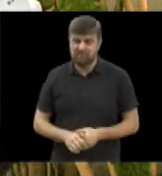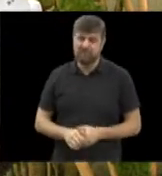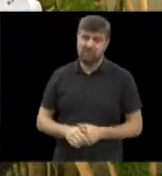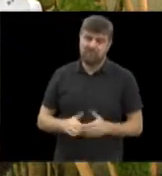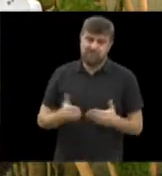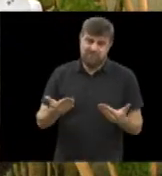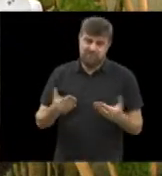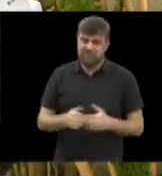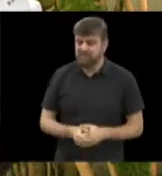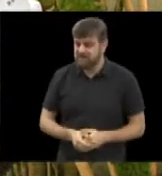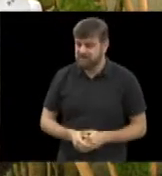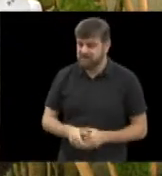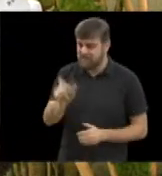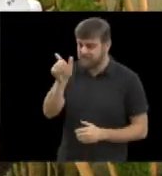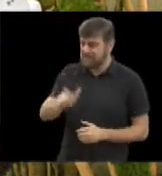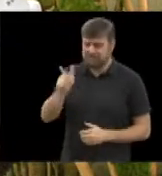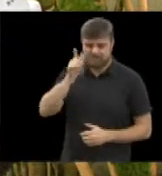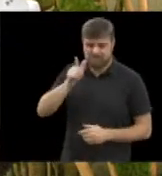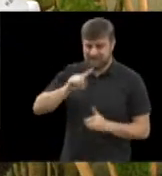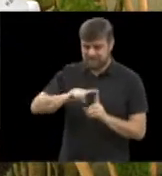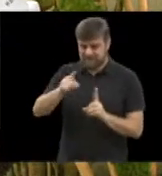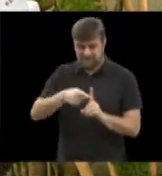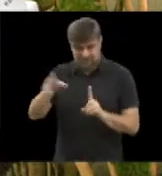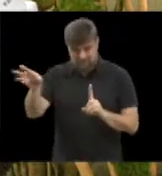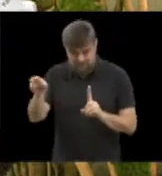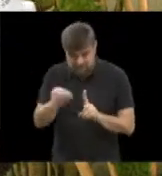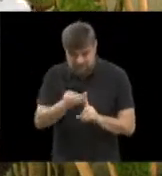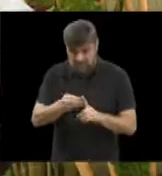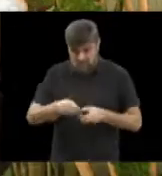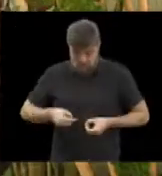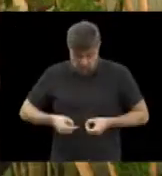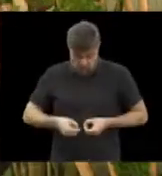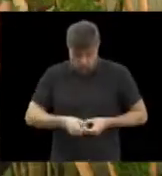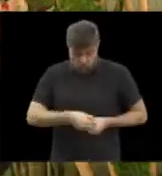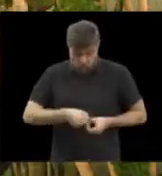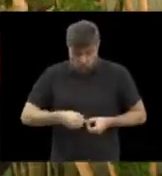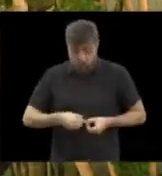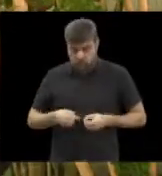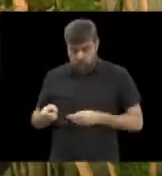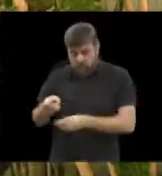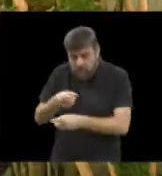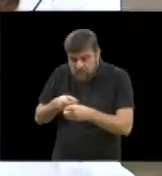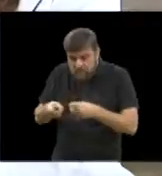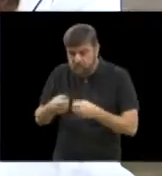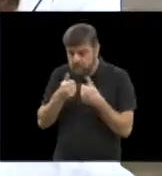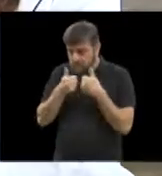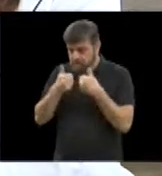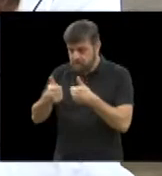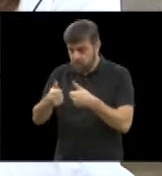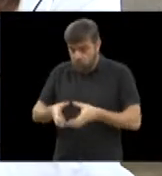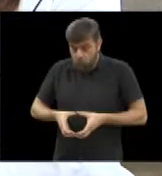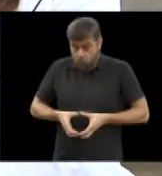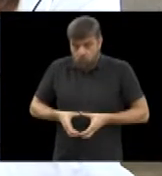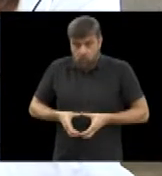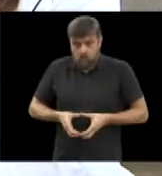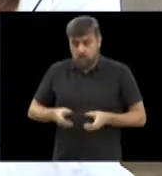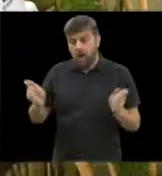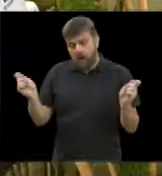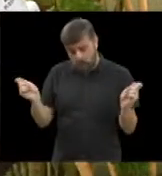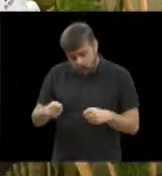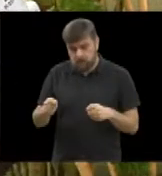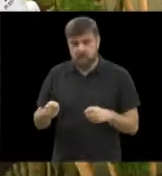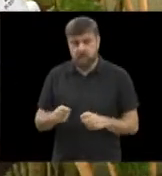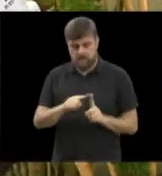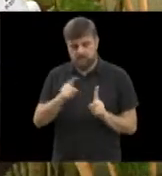você não conseguir engravidar, se você tiver óvulo saudável, espermatozoide saudável e útero, você vai engravidar.